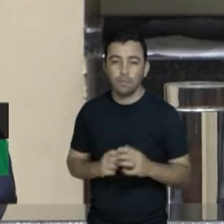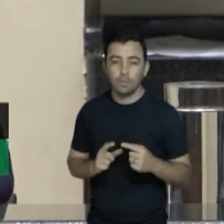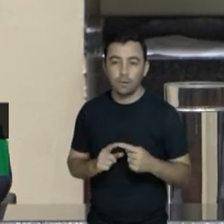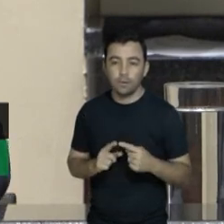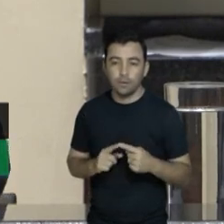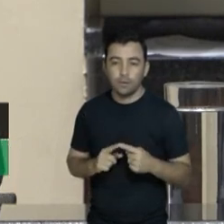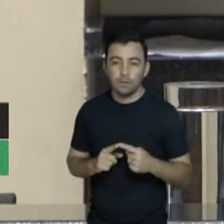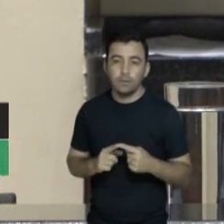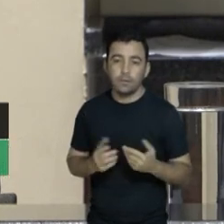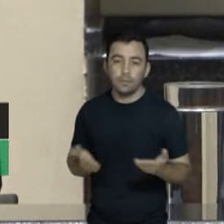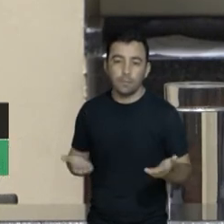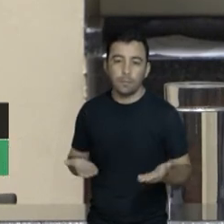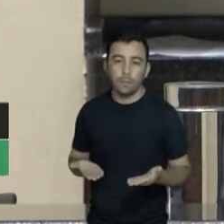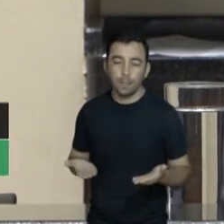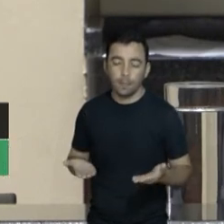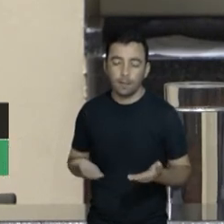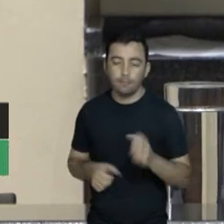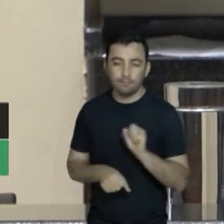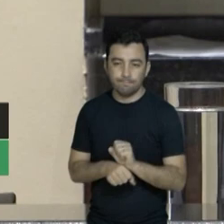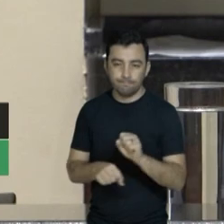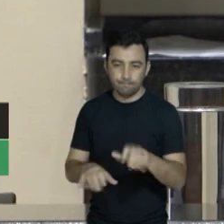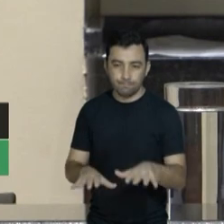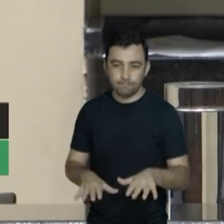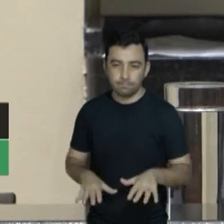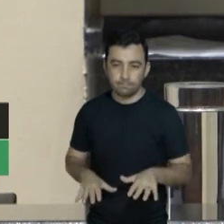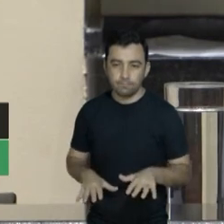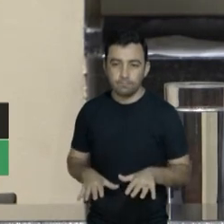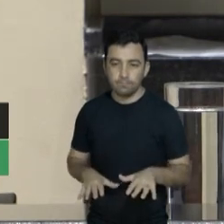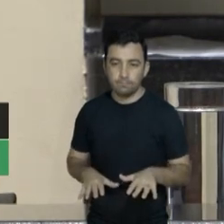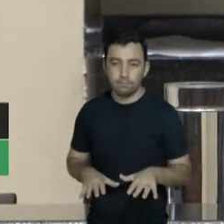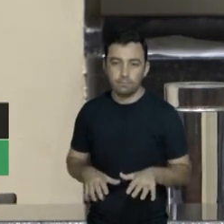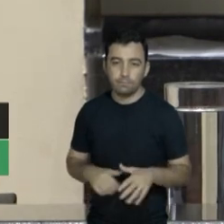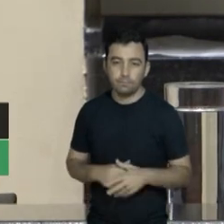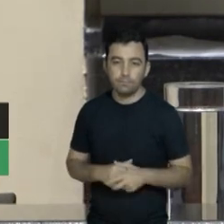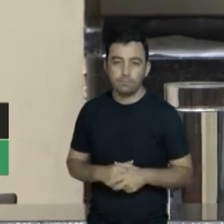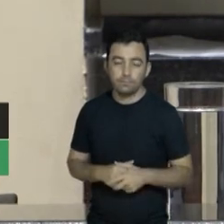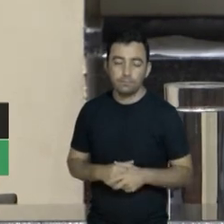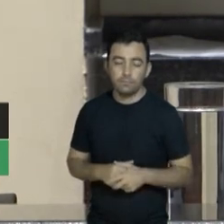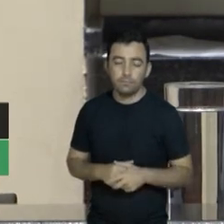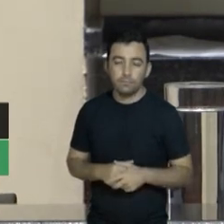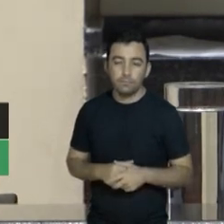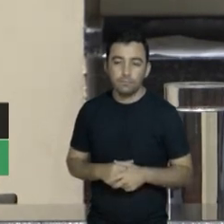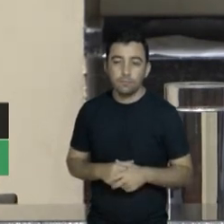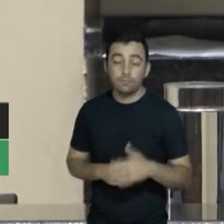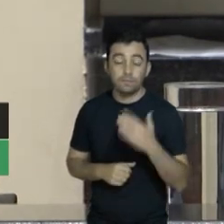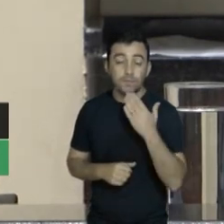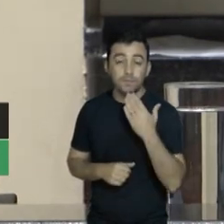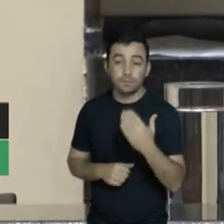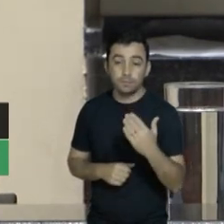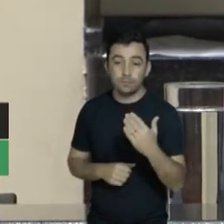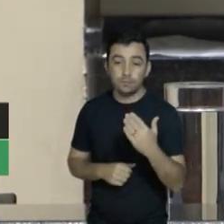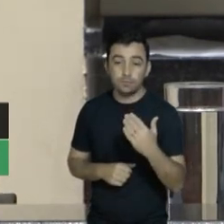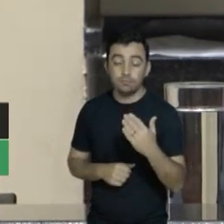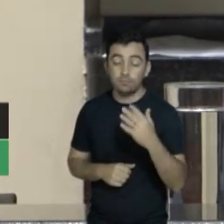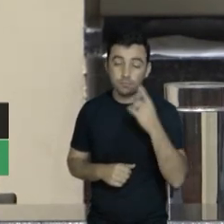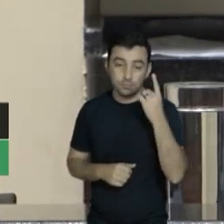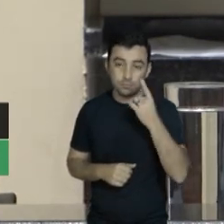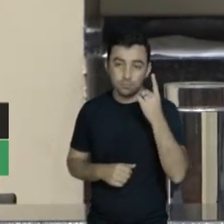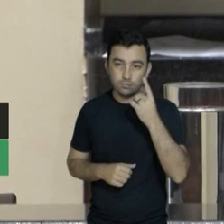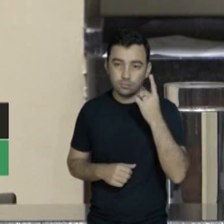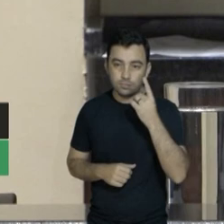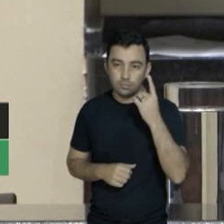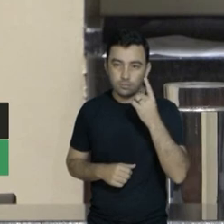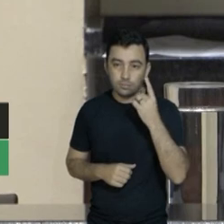eu suspendo a sessão por solicitação do deputado